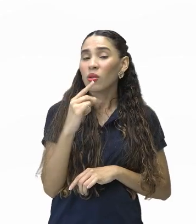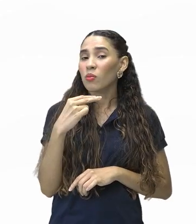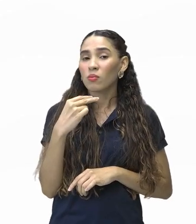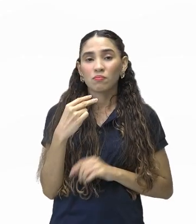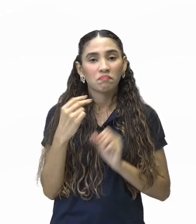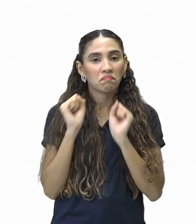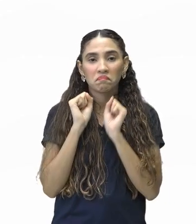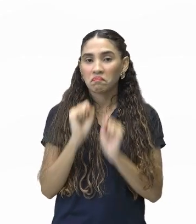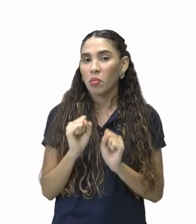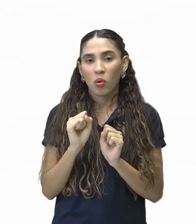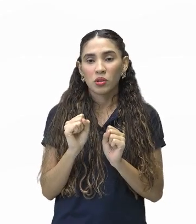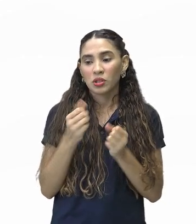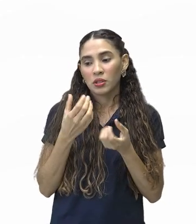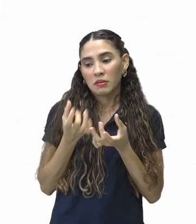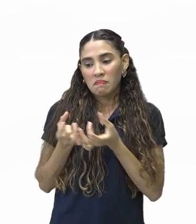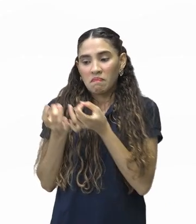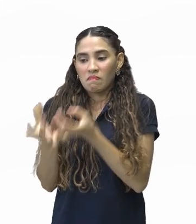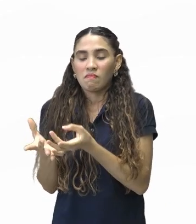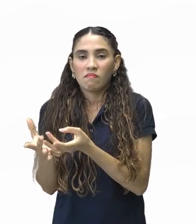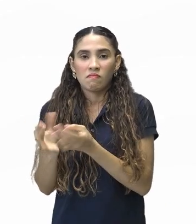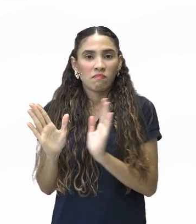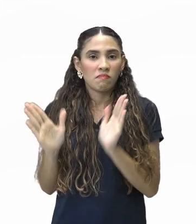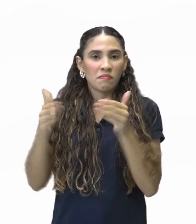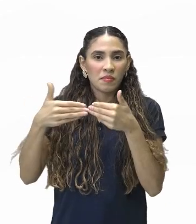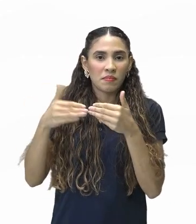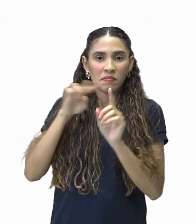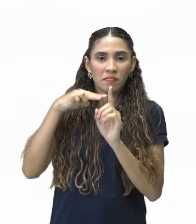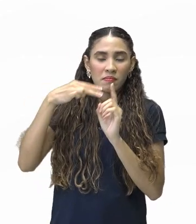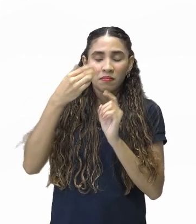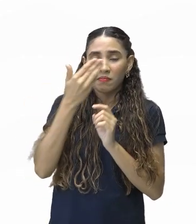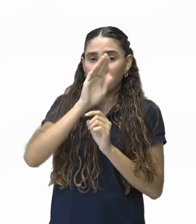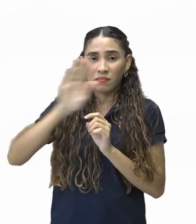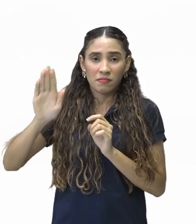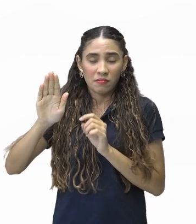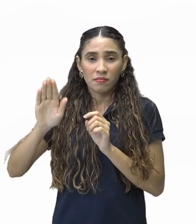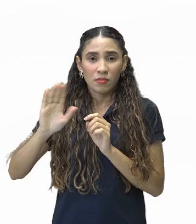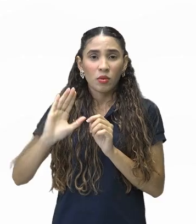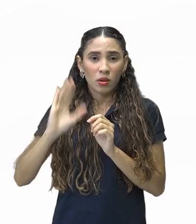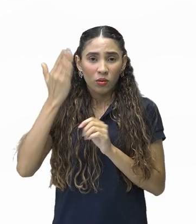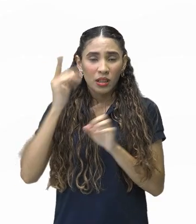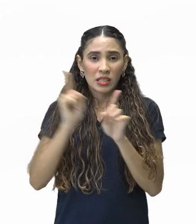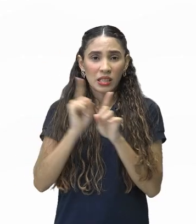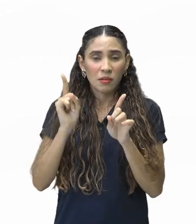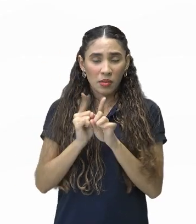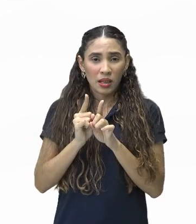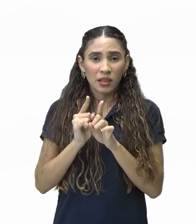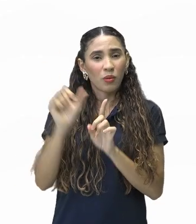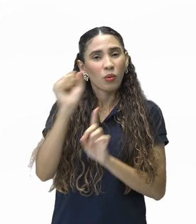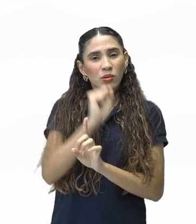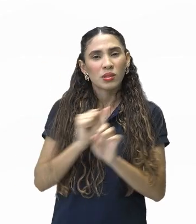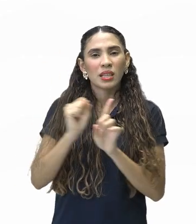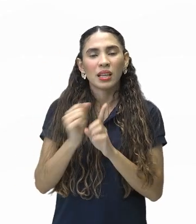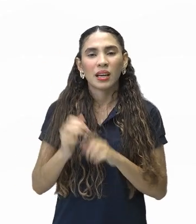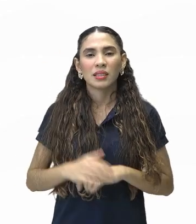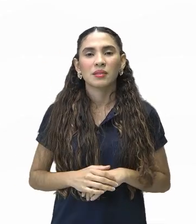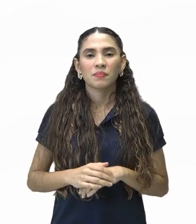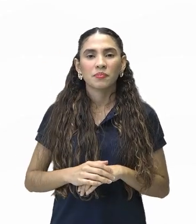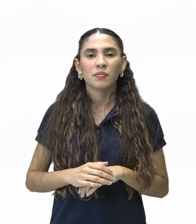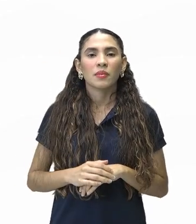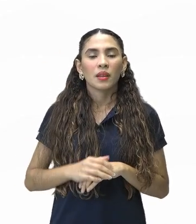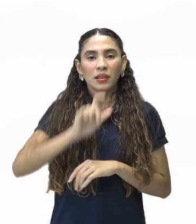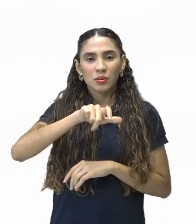pode descartar, não pode fechar os olhos para o que acontece com a sociedade, com